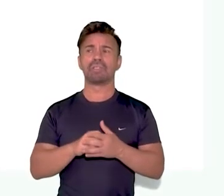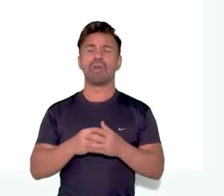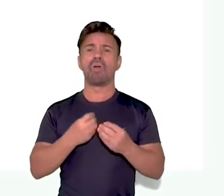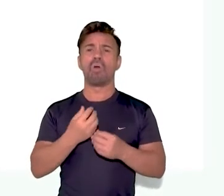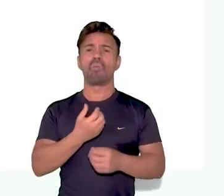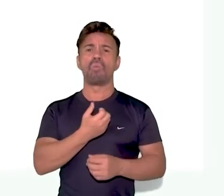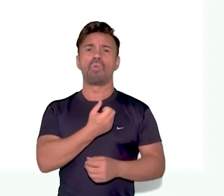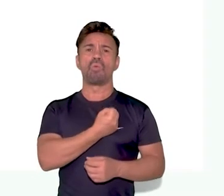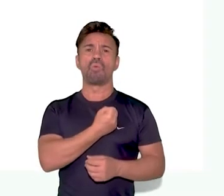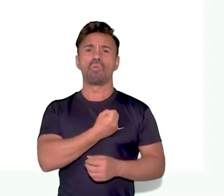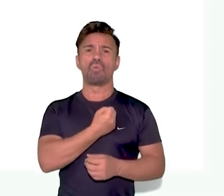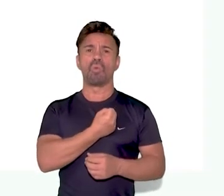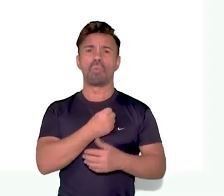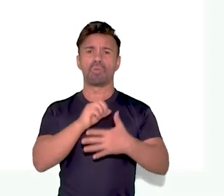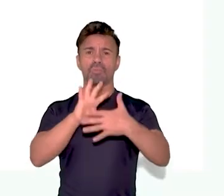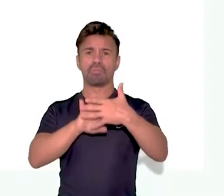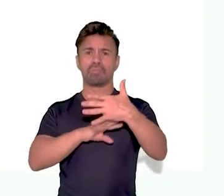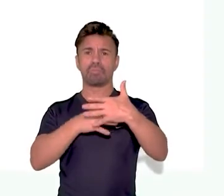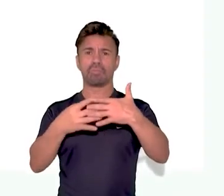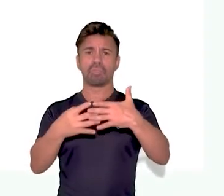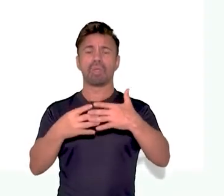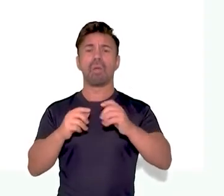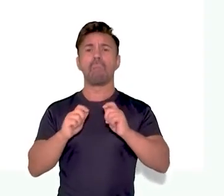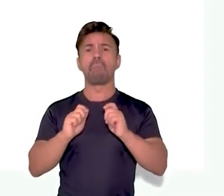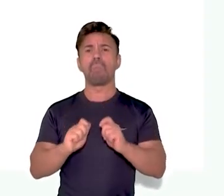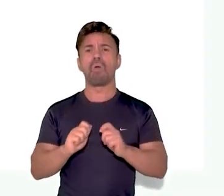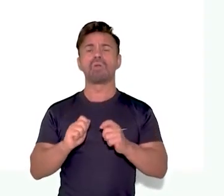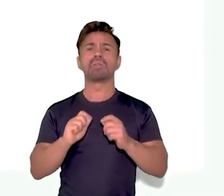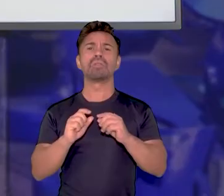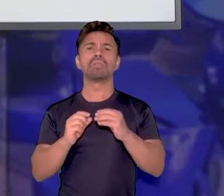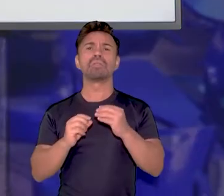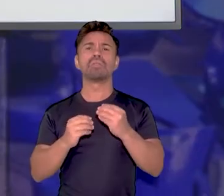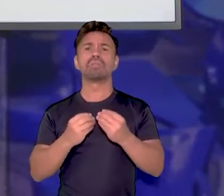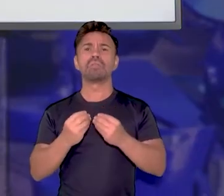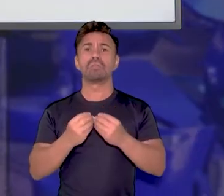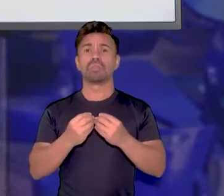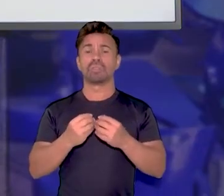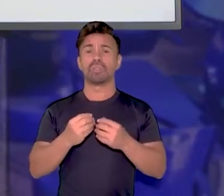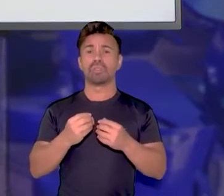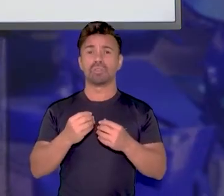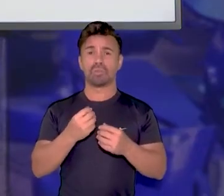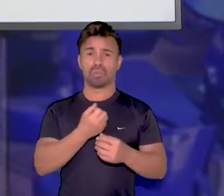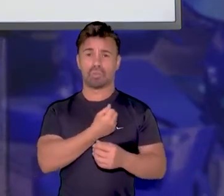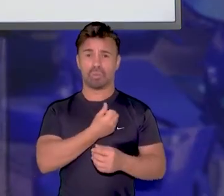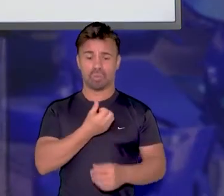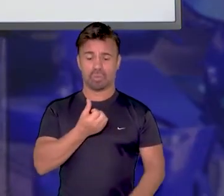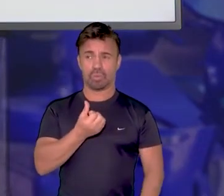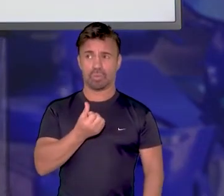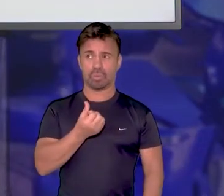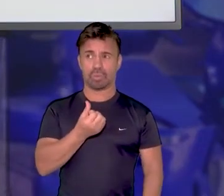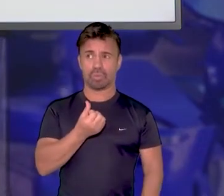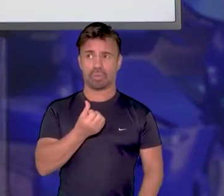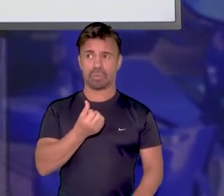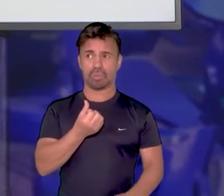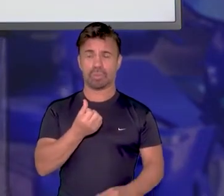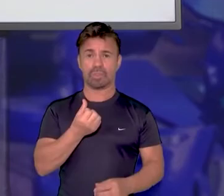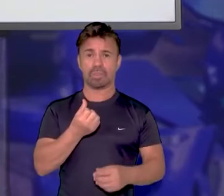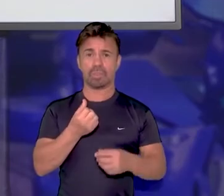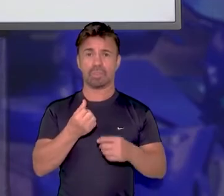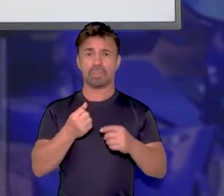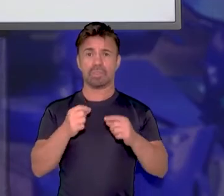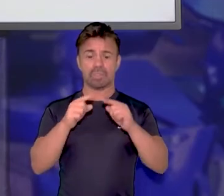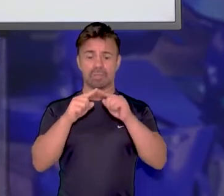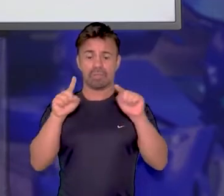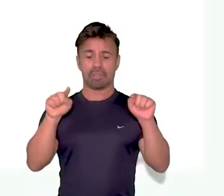escreveu o número nessa tabela é tão podemos comprovar com isso que o algarismo fez está na classe